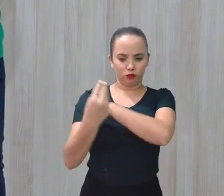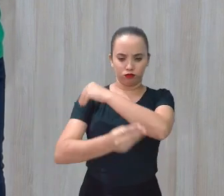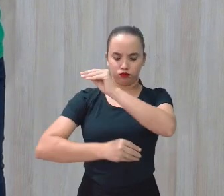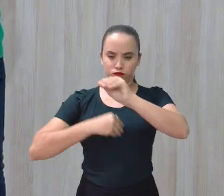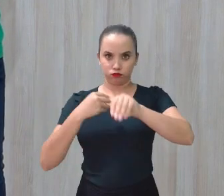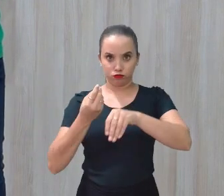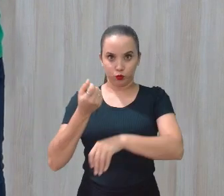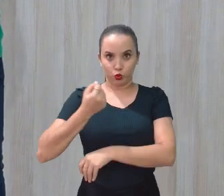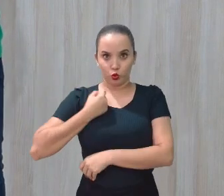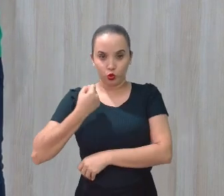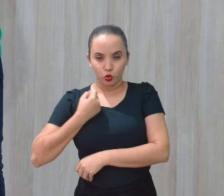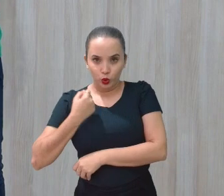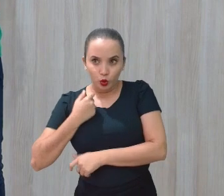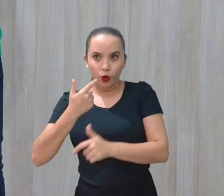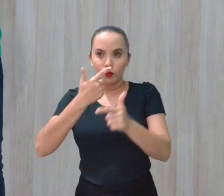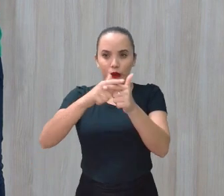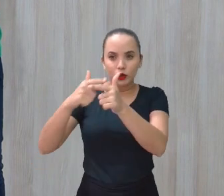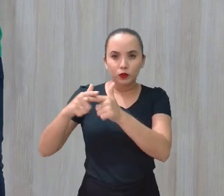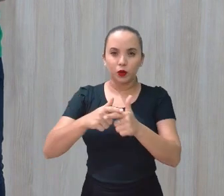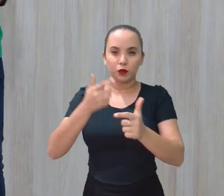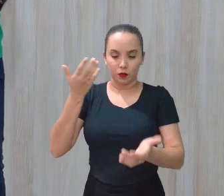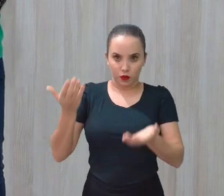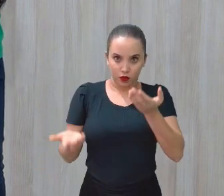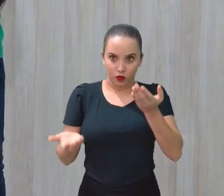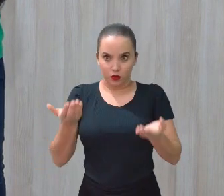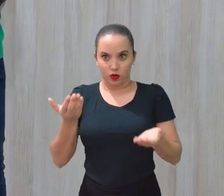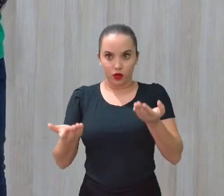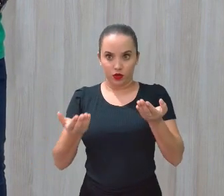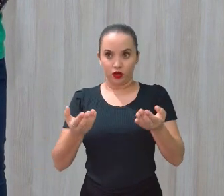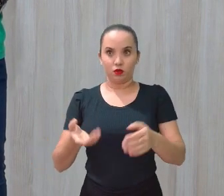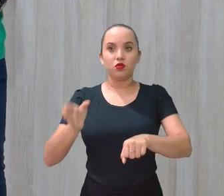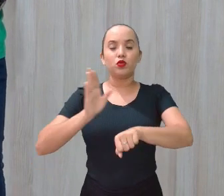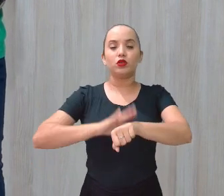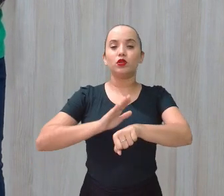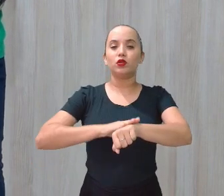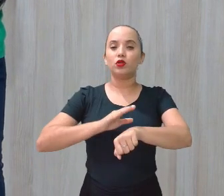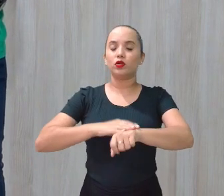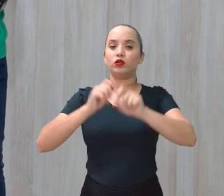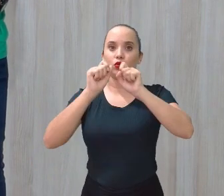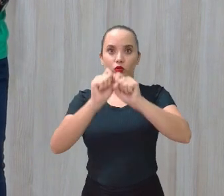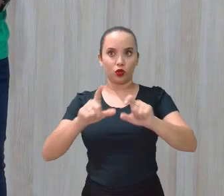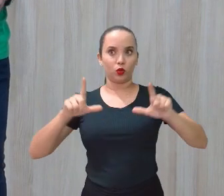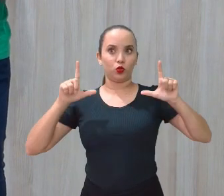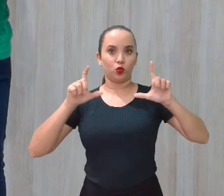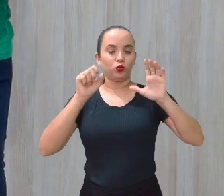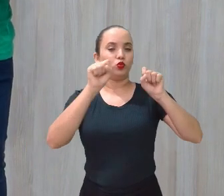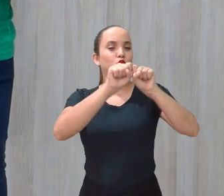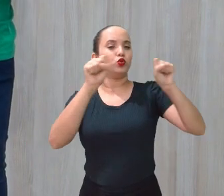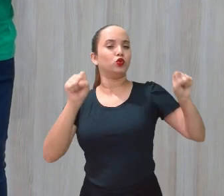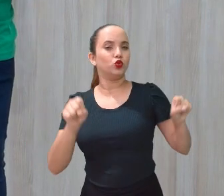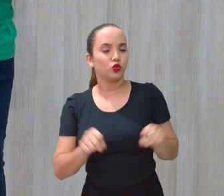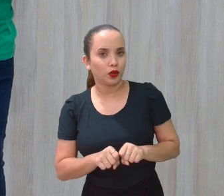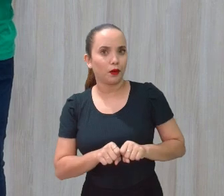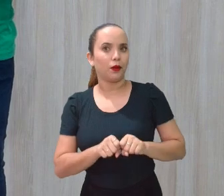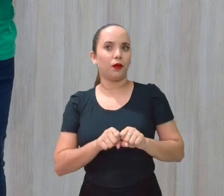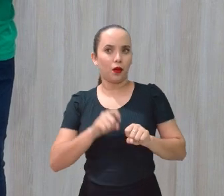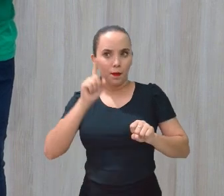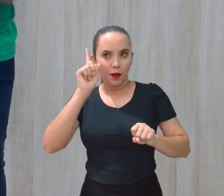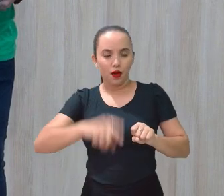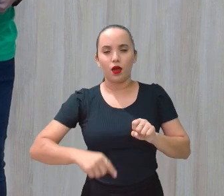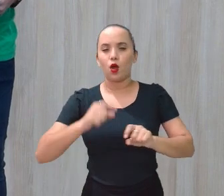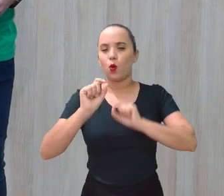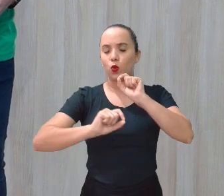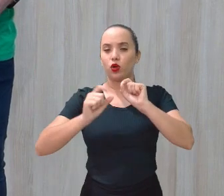e as operações numa situação de equilíbrio, e quando a gente passa a ter um sistema de equações, é quando a gente tem mais de